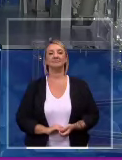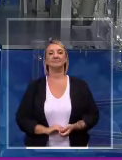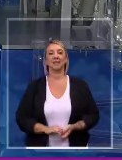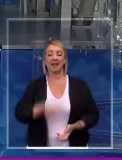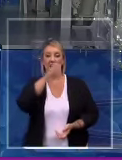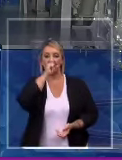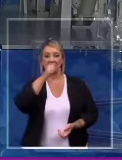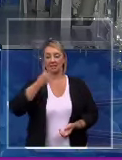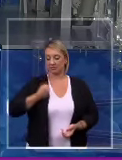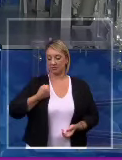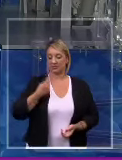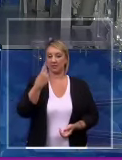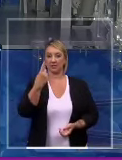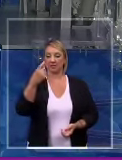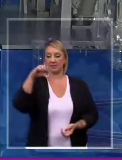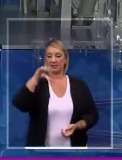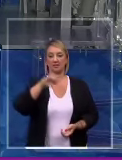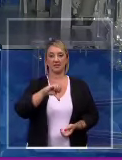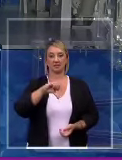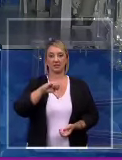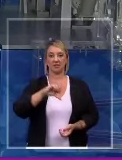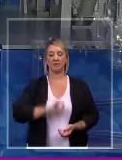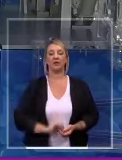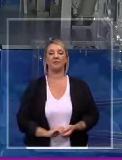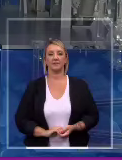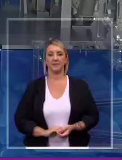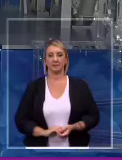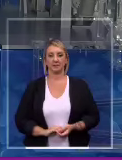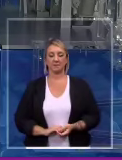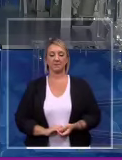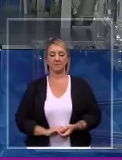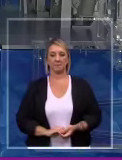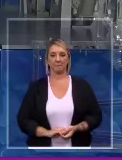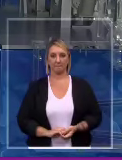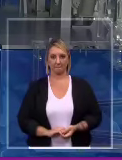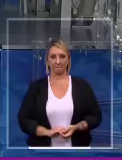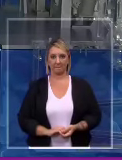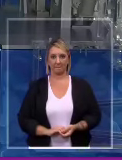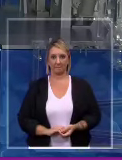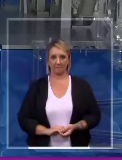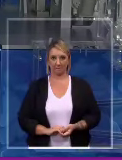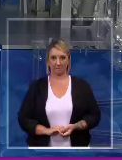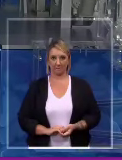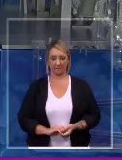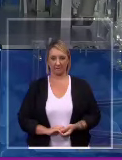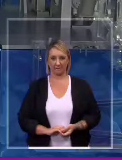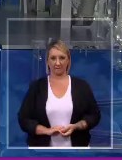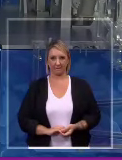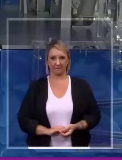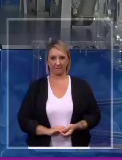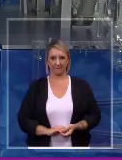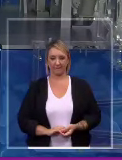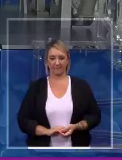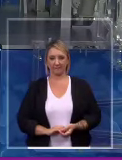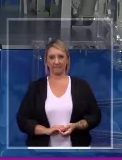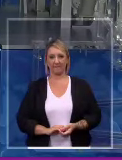bola laranja número 19. Bola laranja número 19. O sorteio é o número